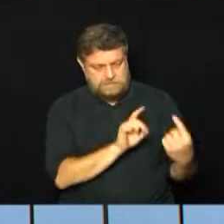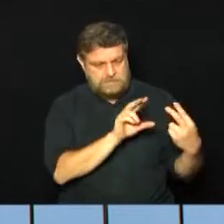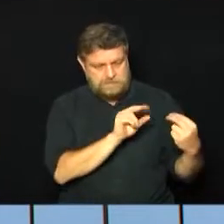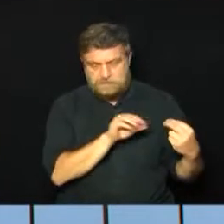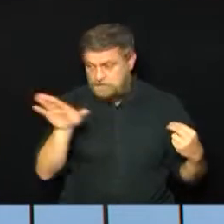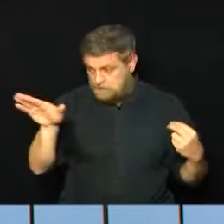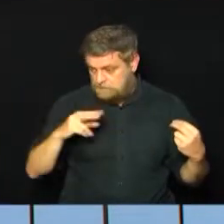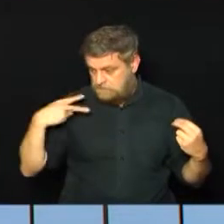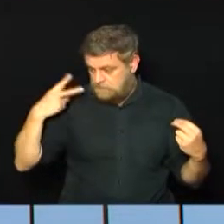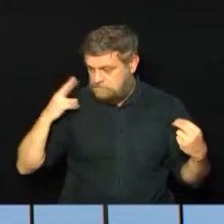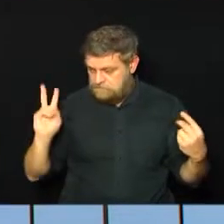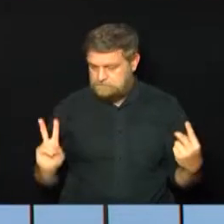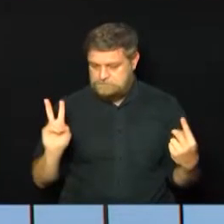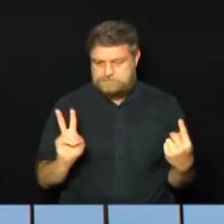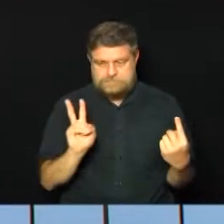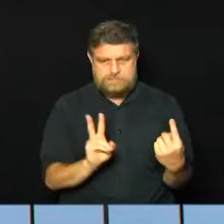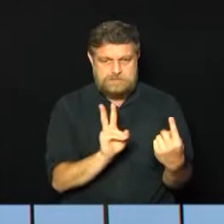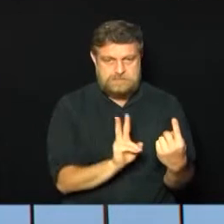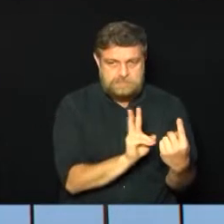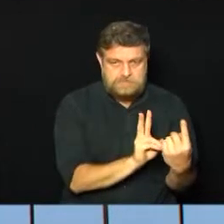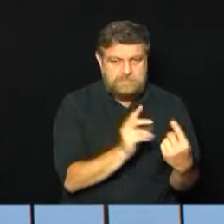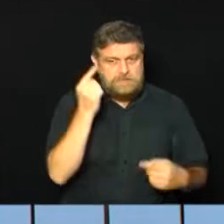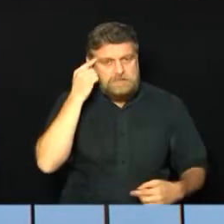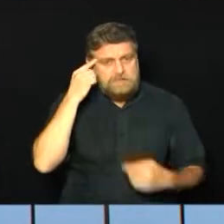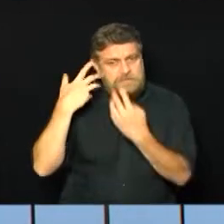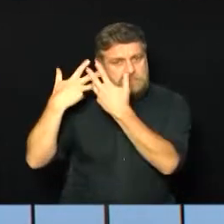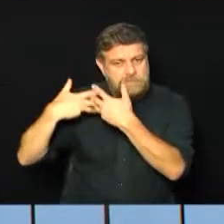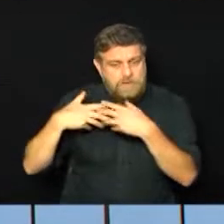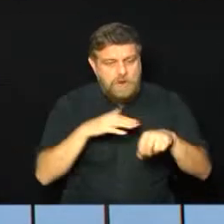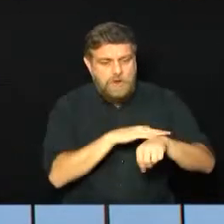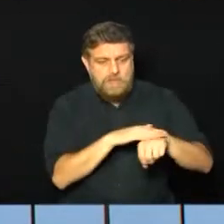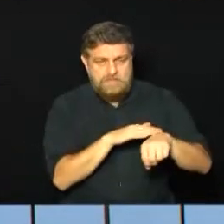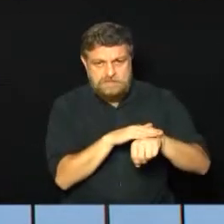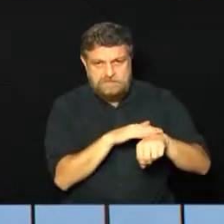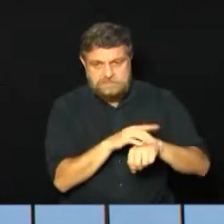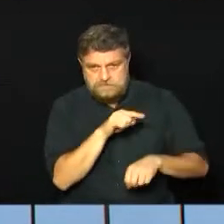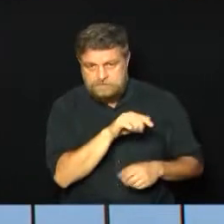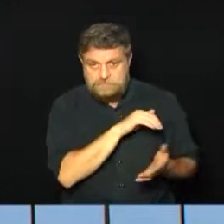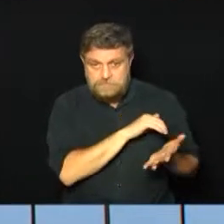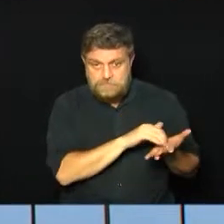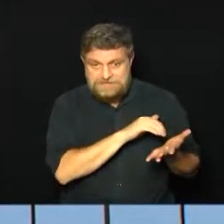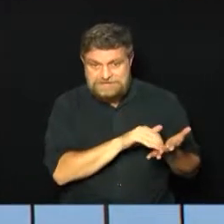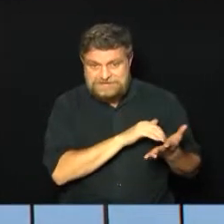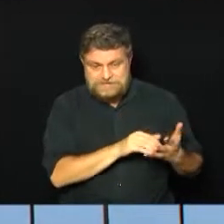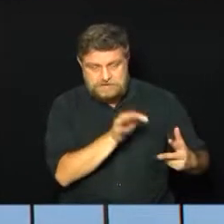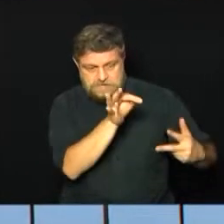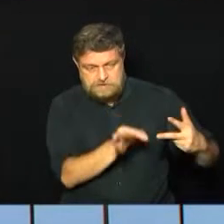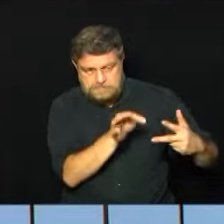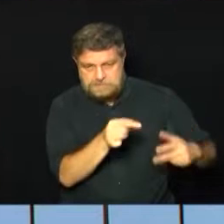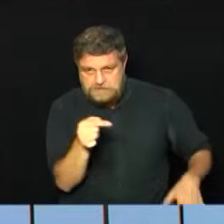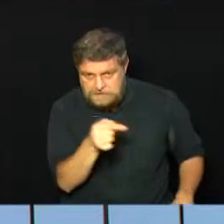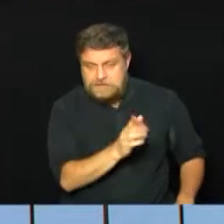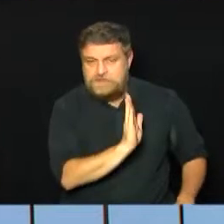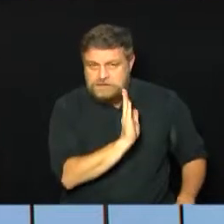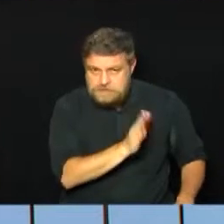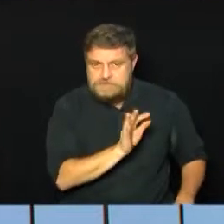para acompanhar e a gente começou a conversar sobre o assunto. O secretário até disse que na época ele já estava